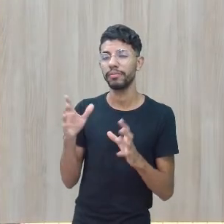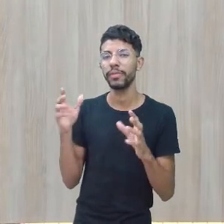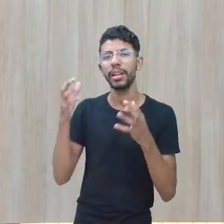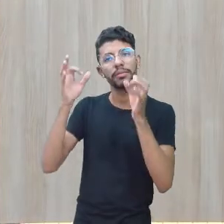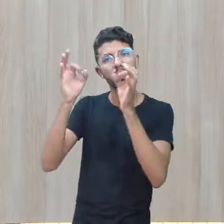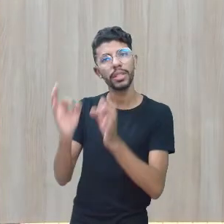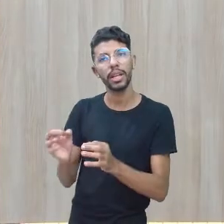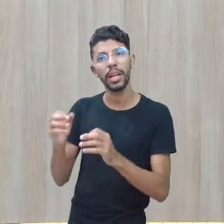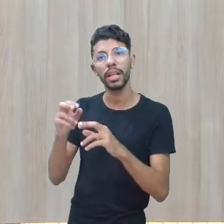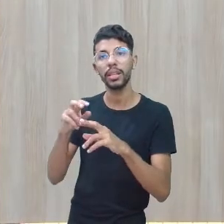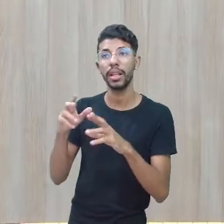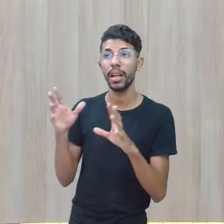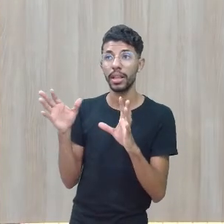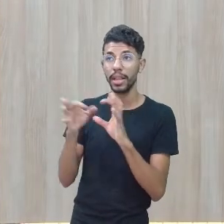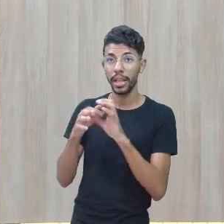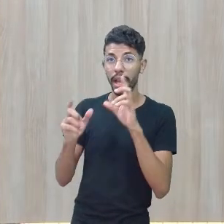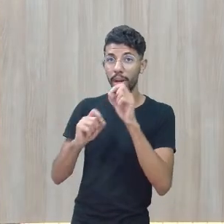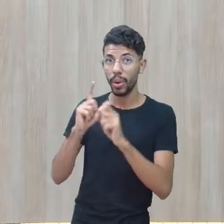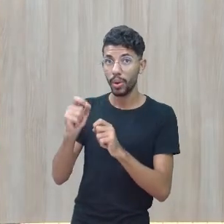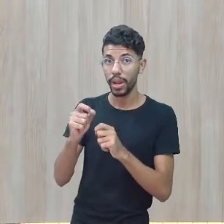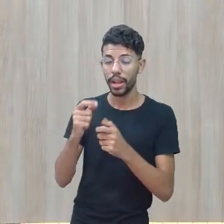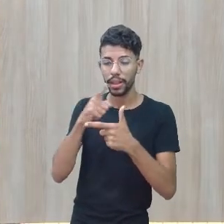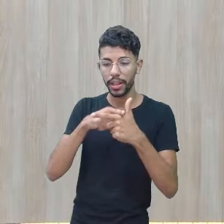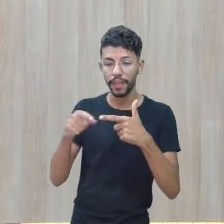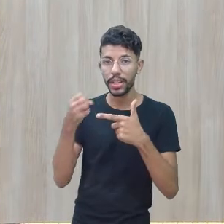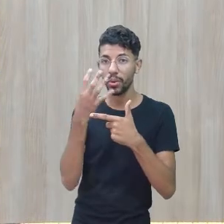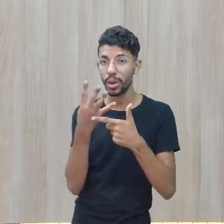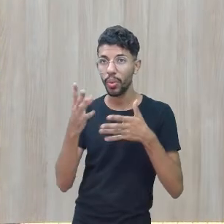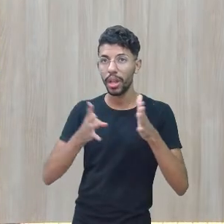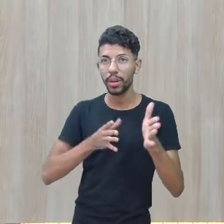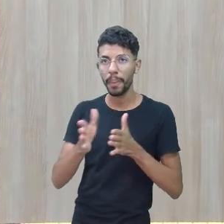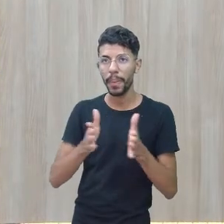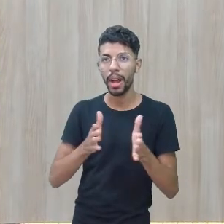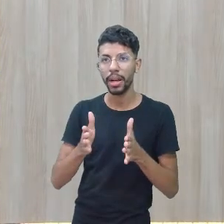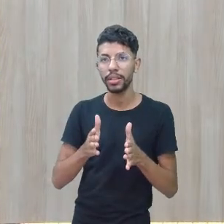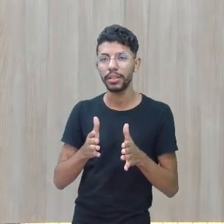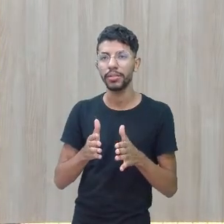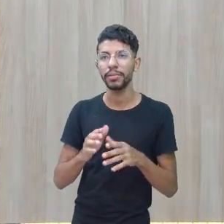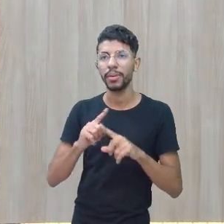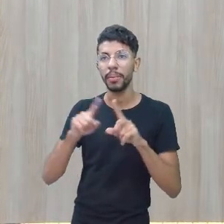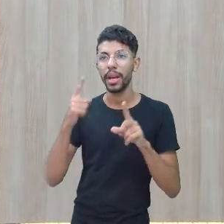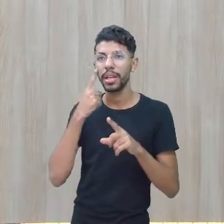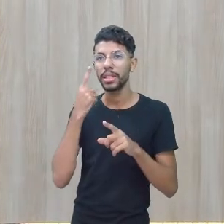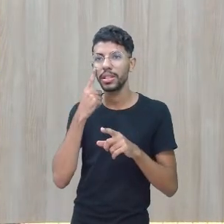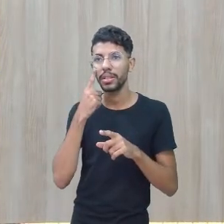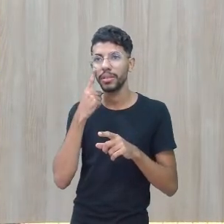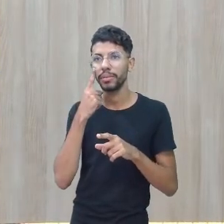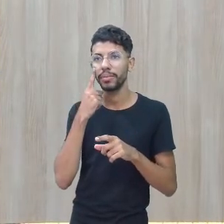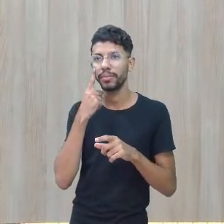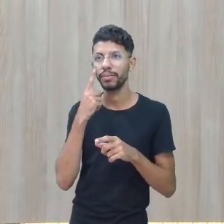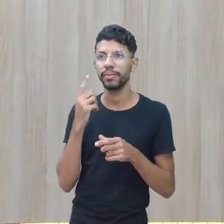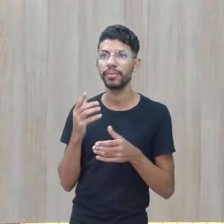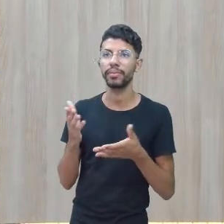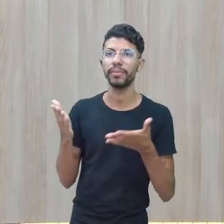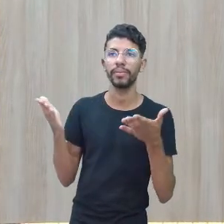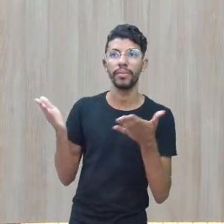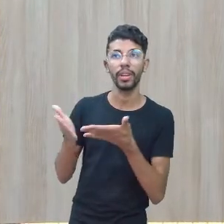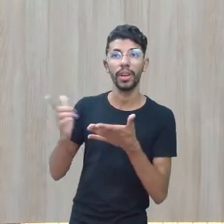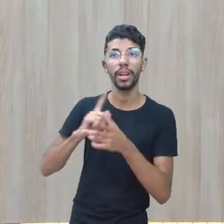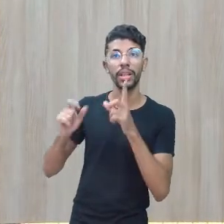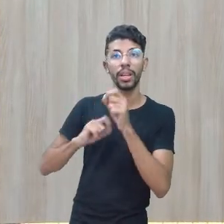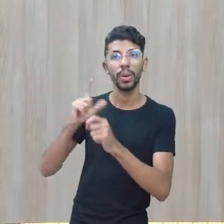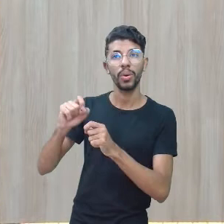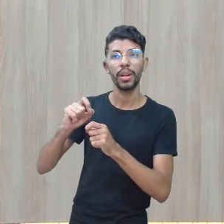acordo com a divisão em 4 partes. Porém, a gente tem a relação aqui de partes